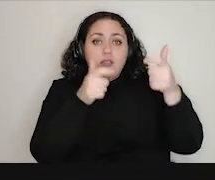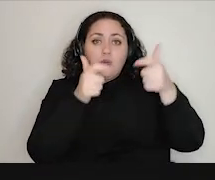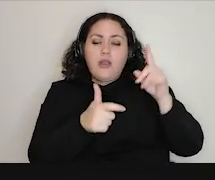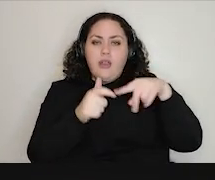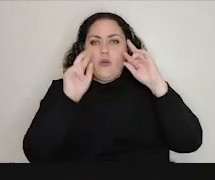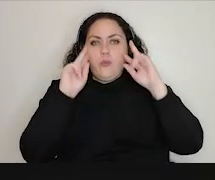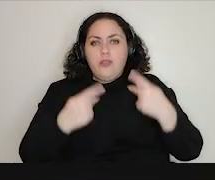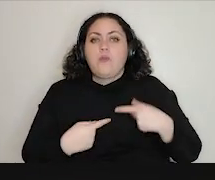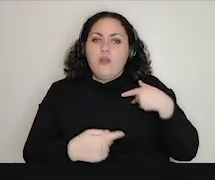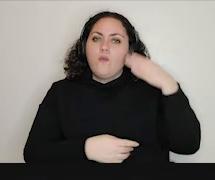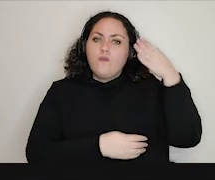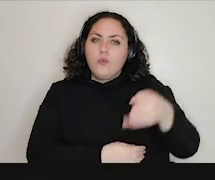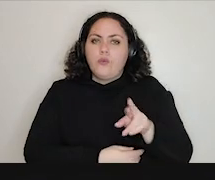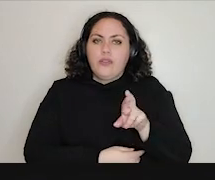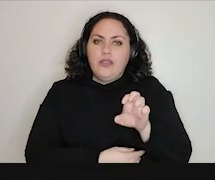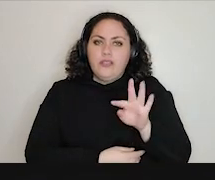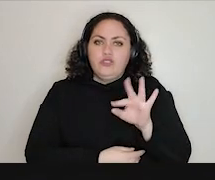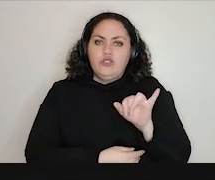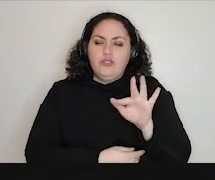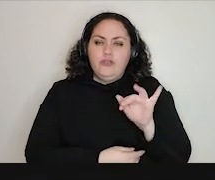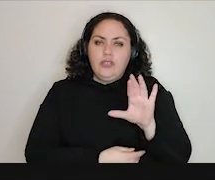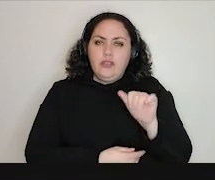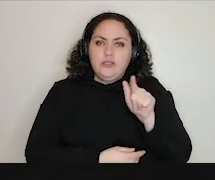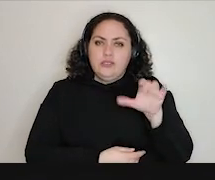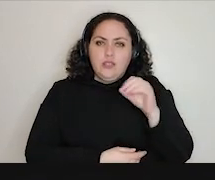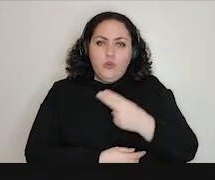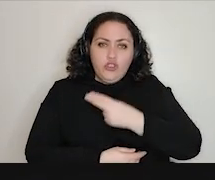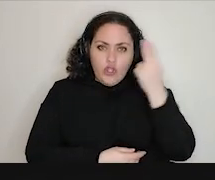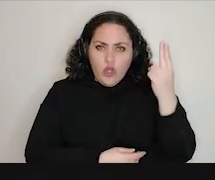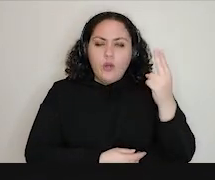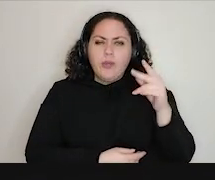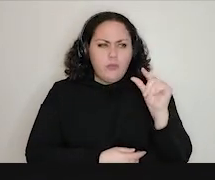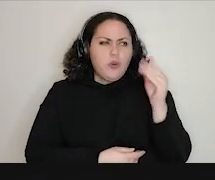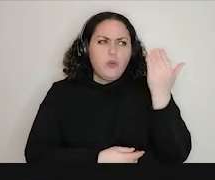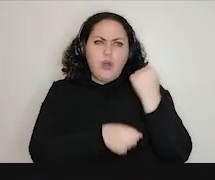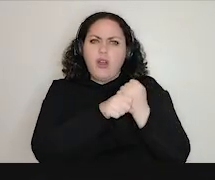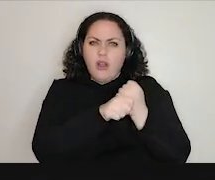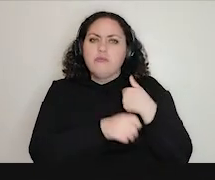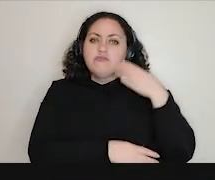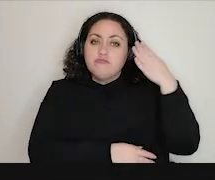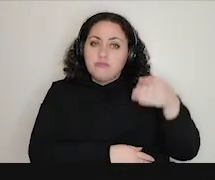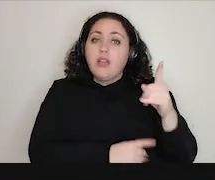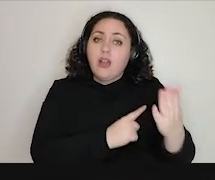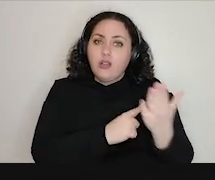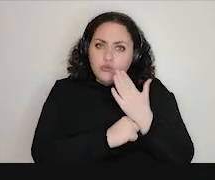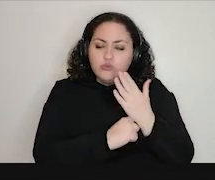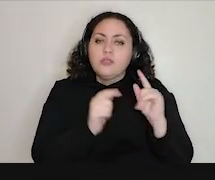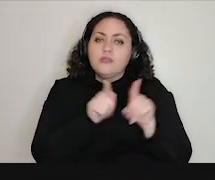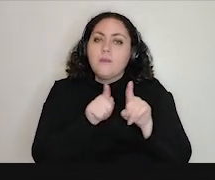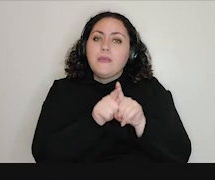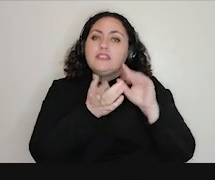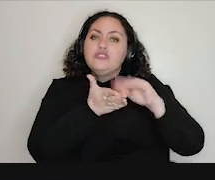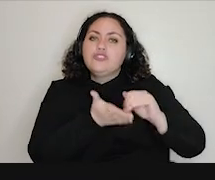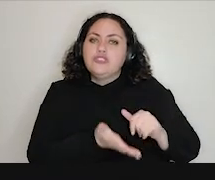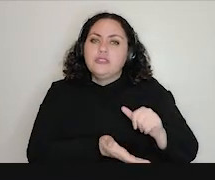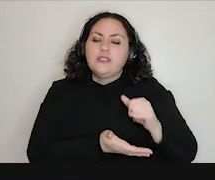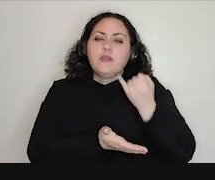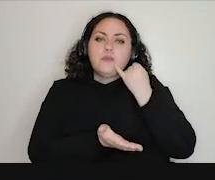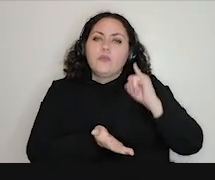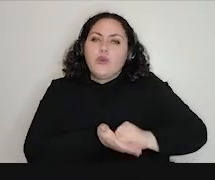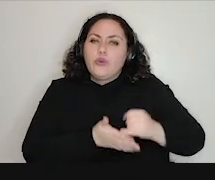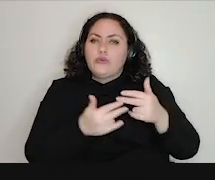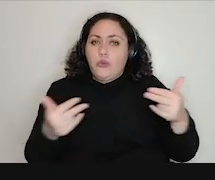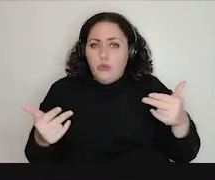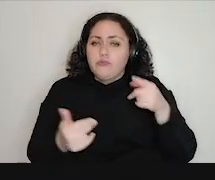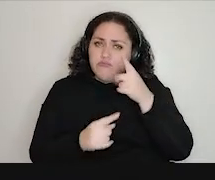humanizado, foi lá onde eu fiz a minha retificação, há alguns anos atrás, né? Eles auxiliam, inclusive, com a isenção de algumas taxas. É só buscar